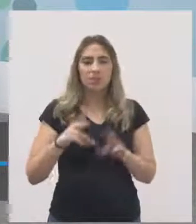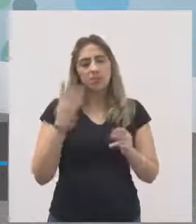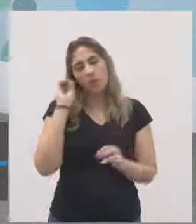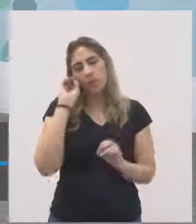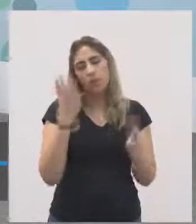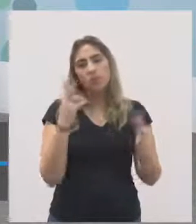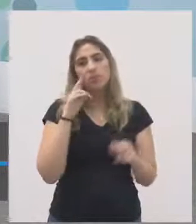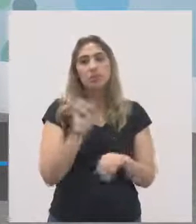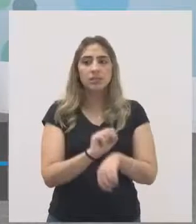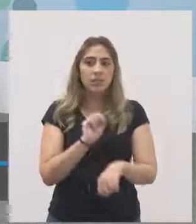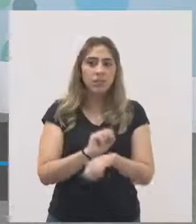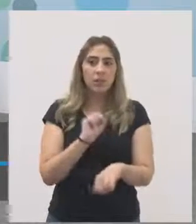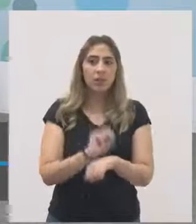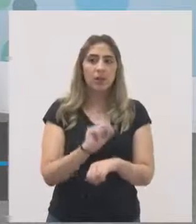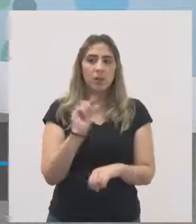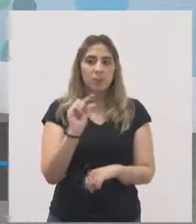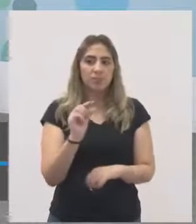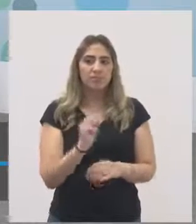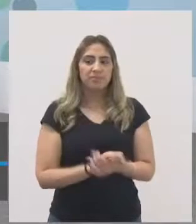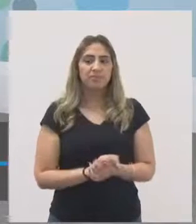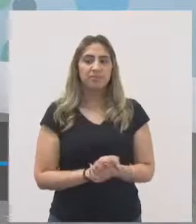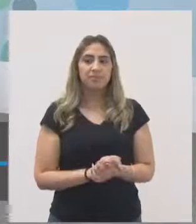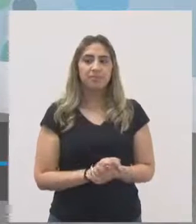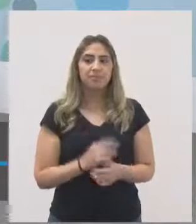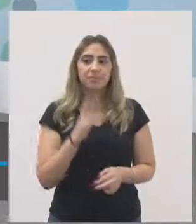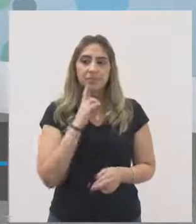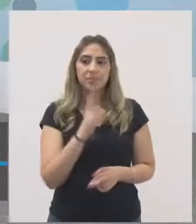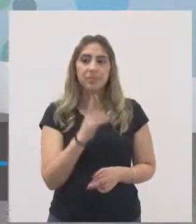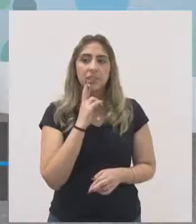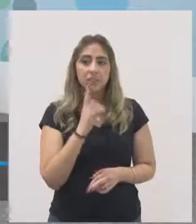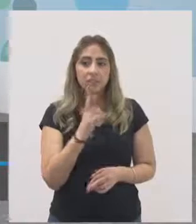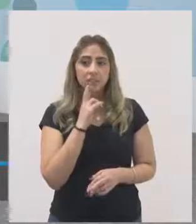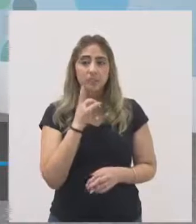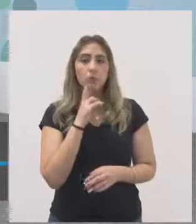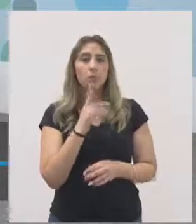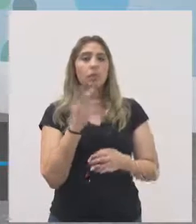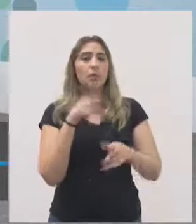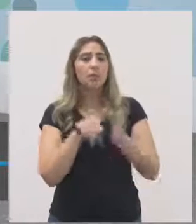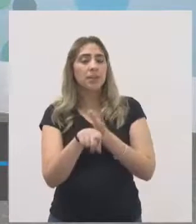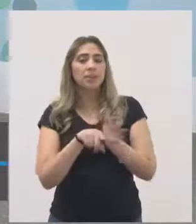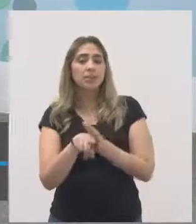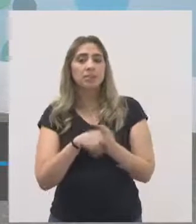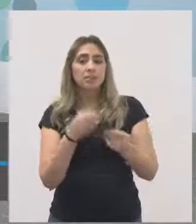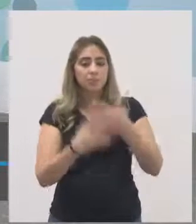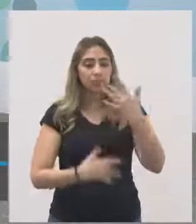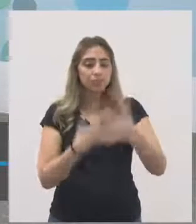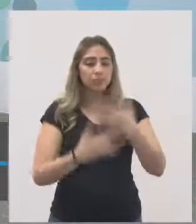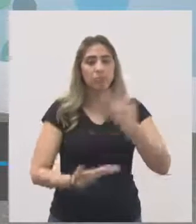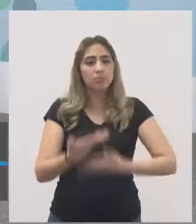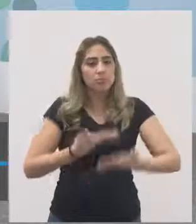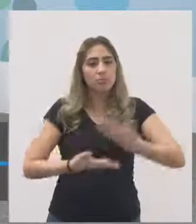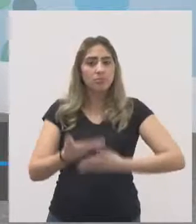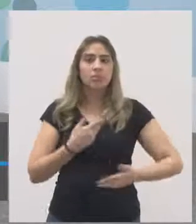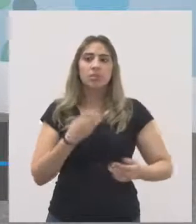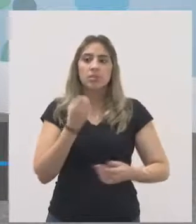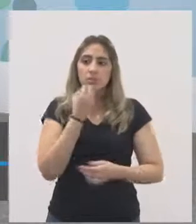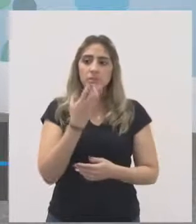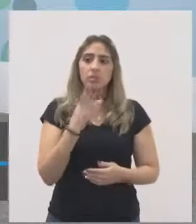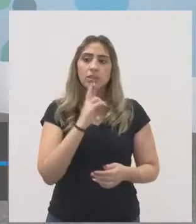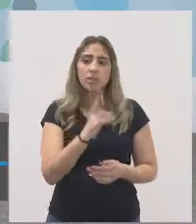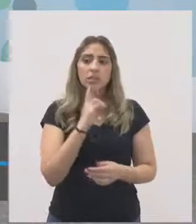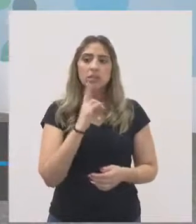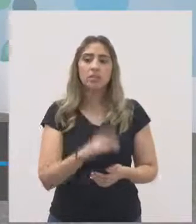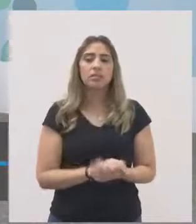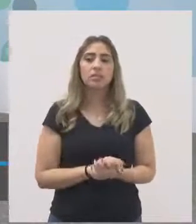vocês realmente respondam aí a pesquisa, que é um feedback também para o Giovanni e também para nós, tá? Por favor,